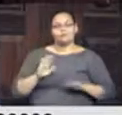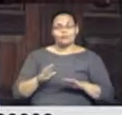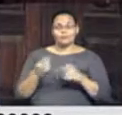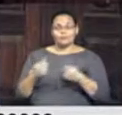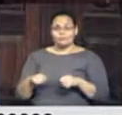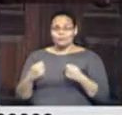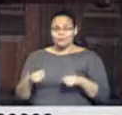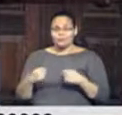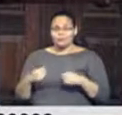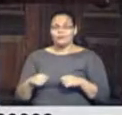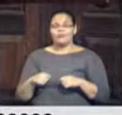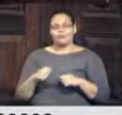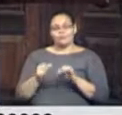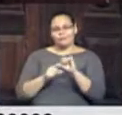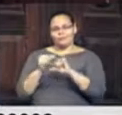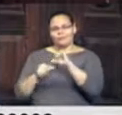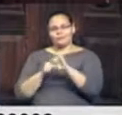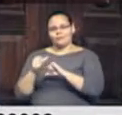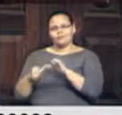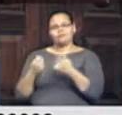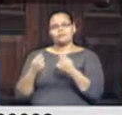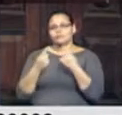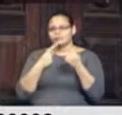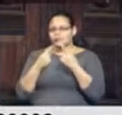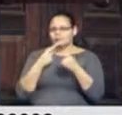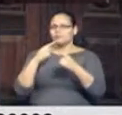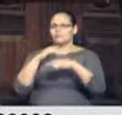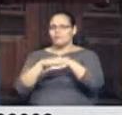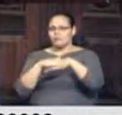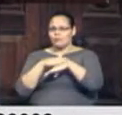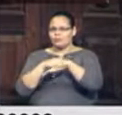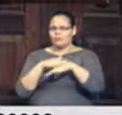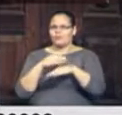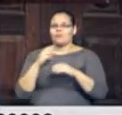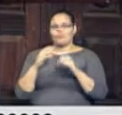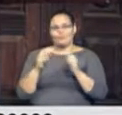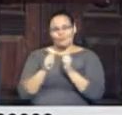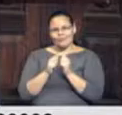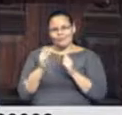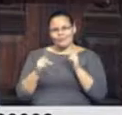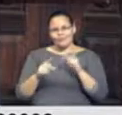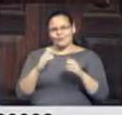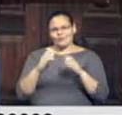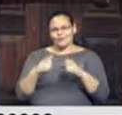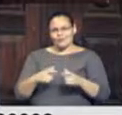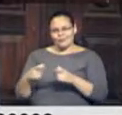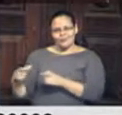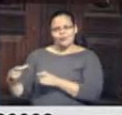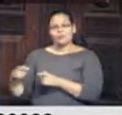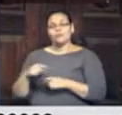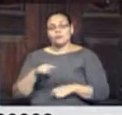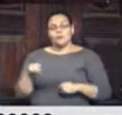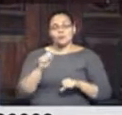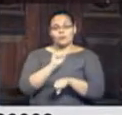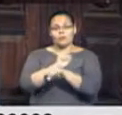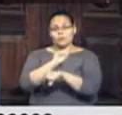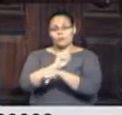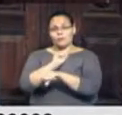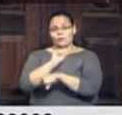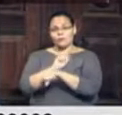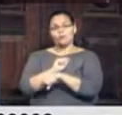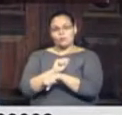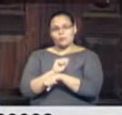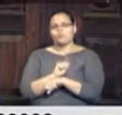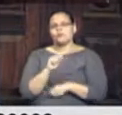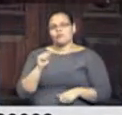mudança nessa oferta o diálogo com a comunidade. Nós esperamos é que o Estado